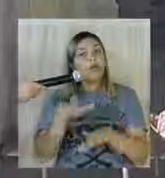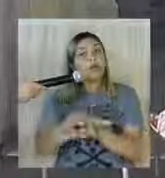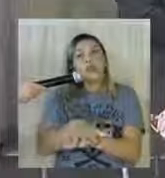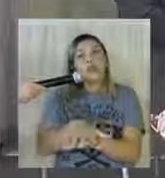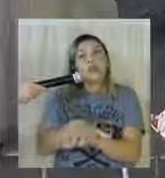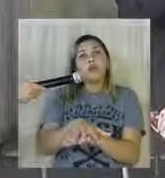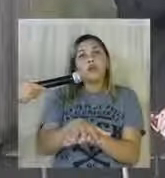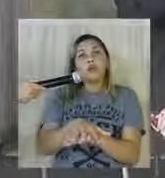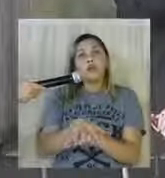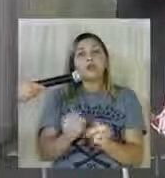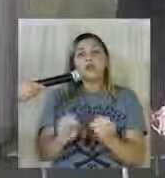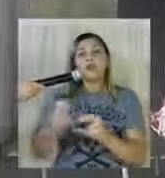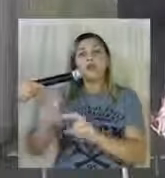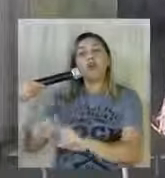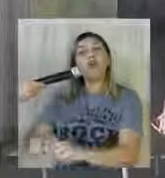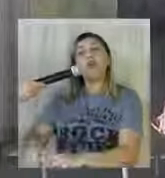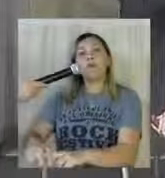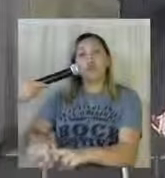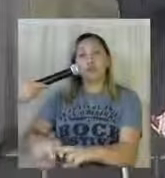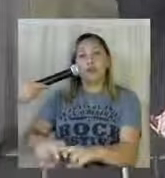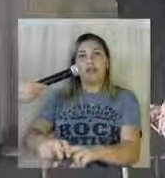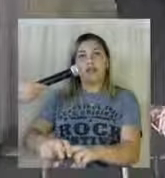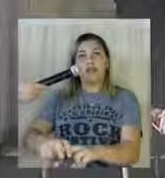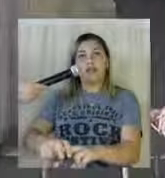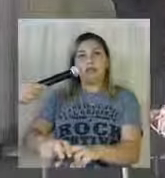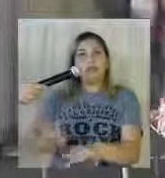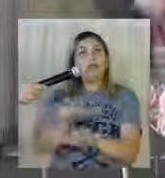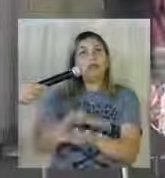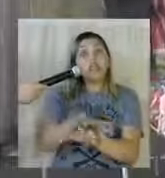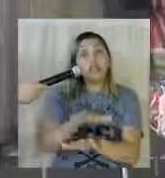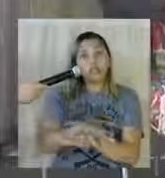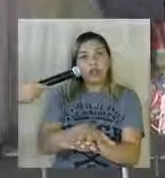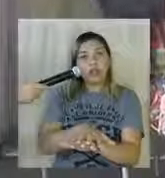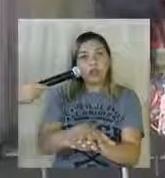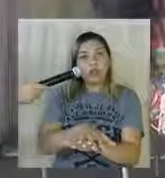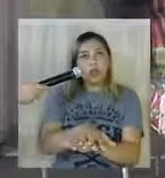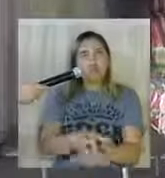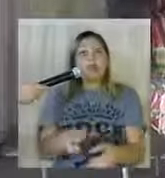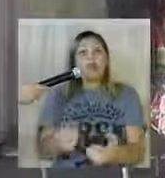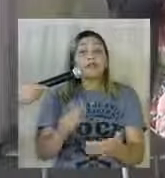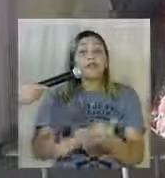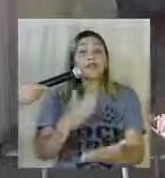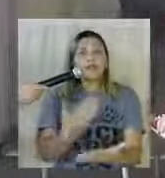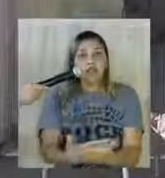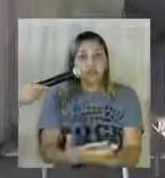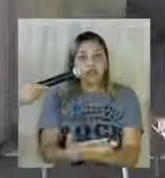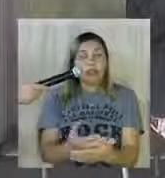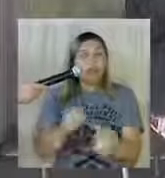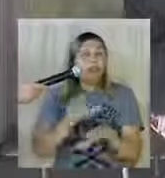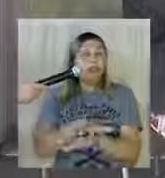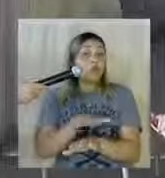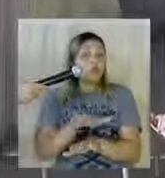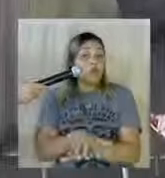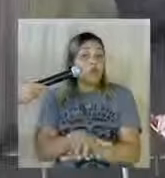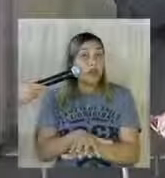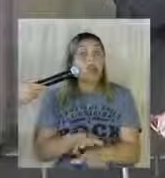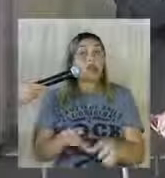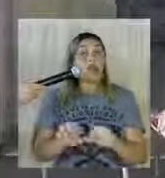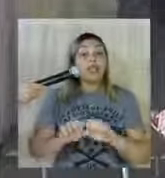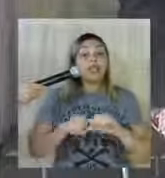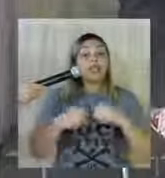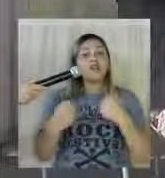Porque inclusão não é só colocar uma cadeira. Inclusão é ter intérprete.